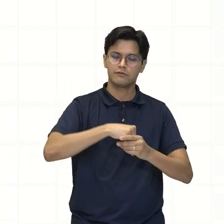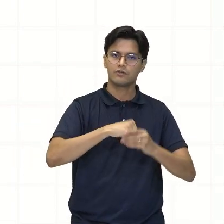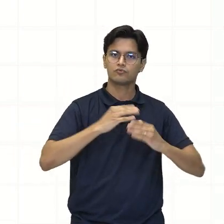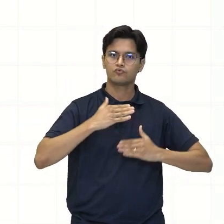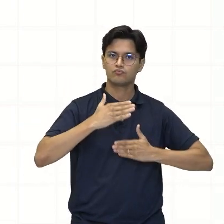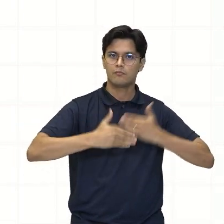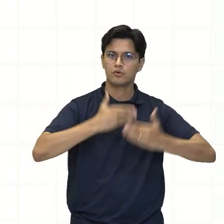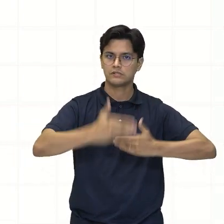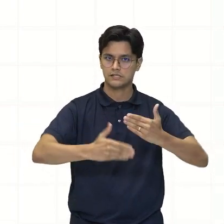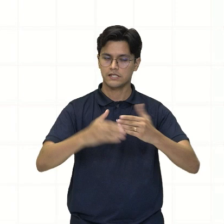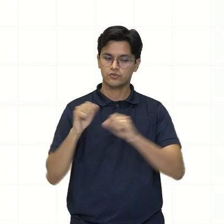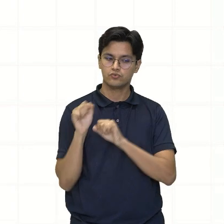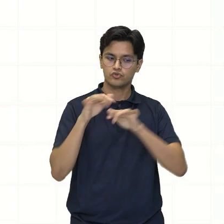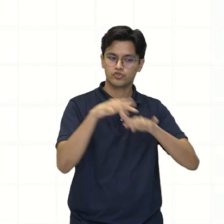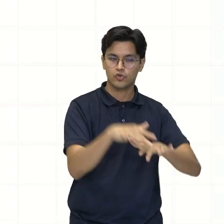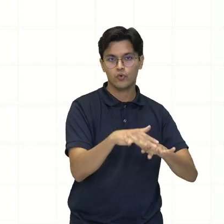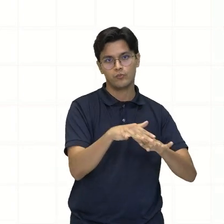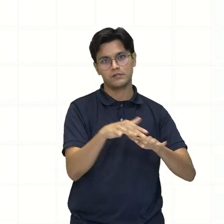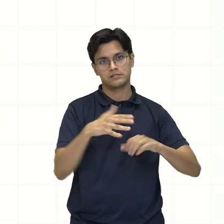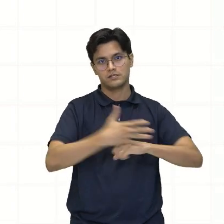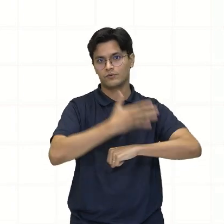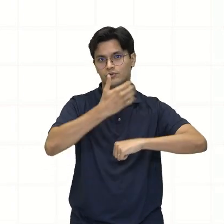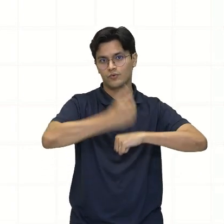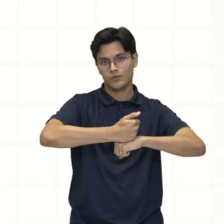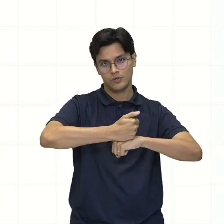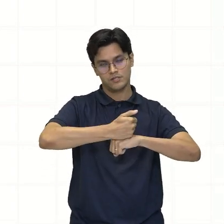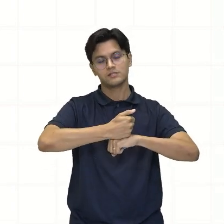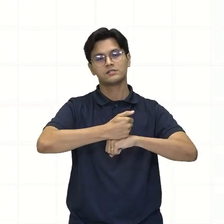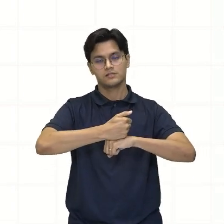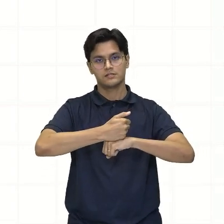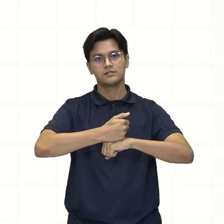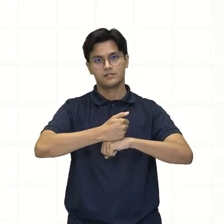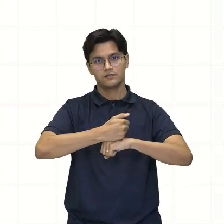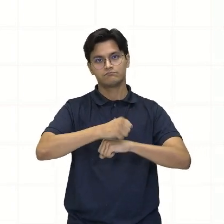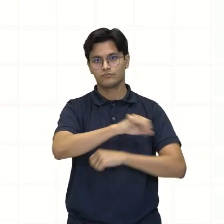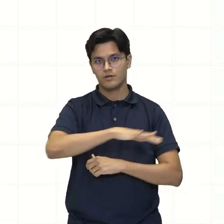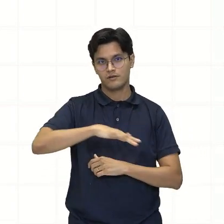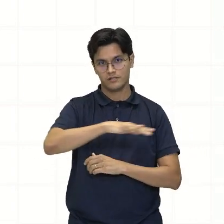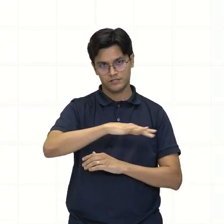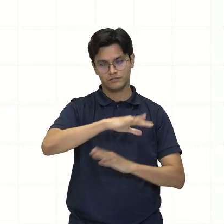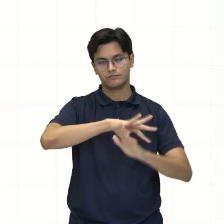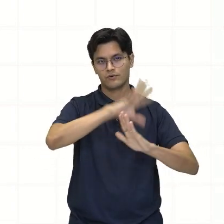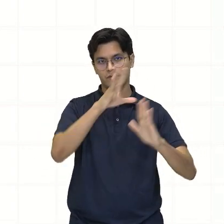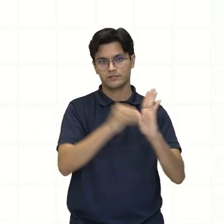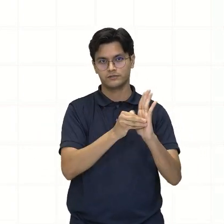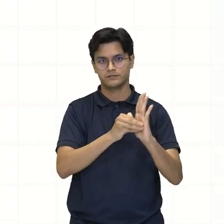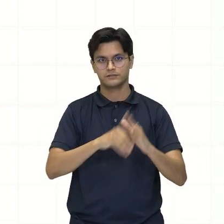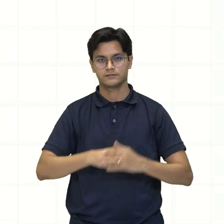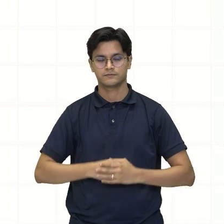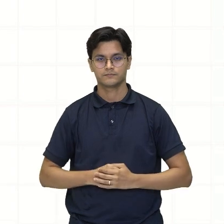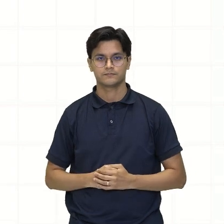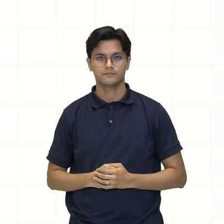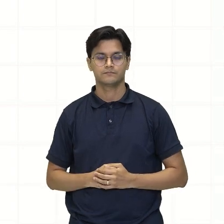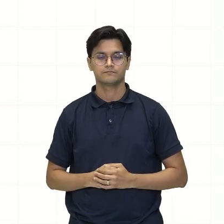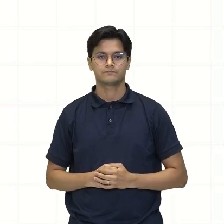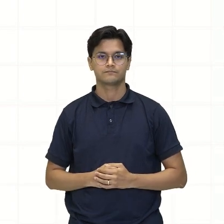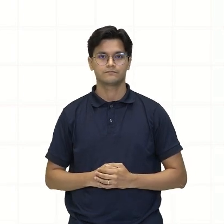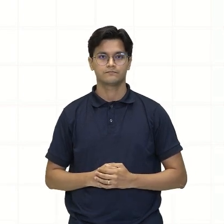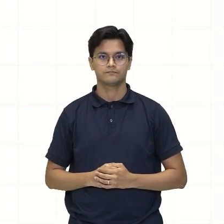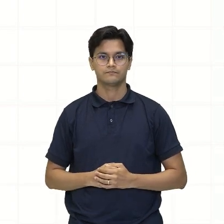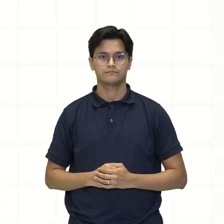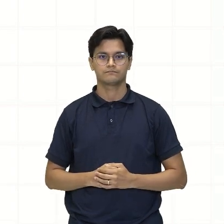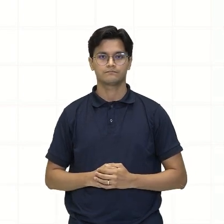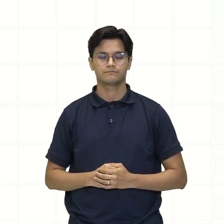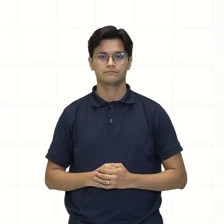de ocupação e colonização da região amazônica.